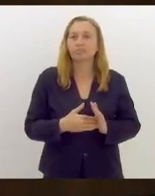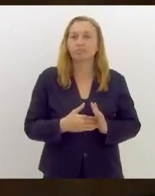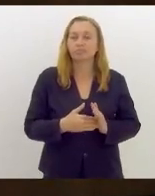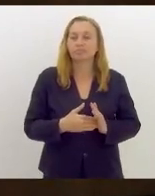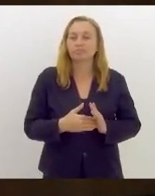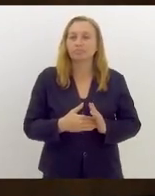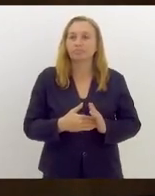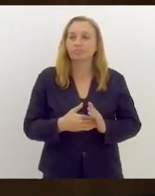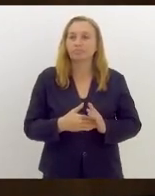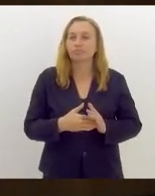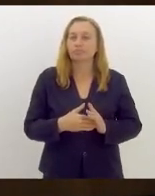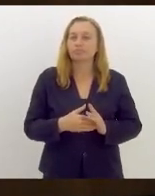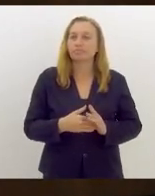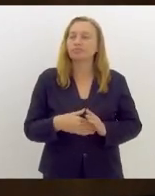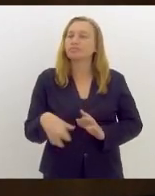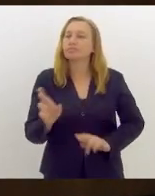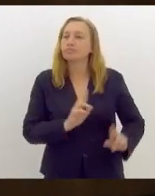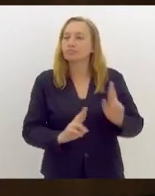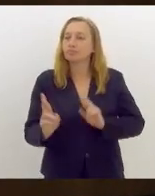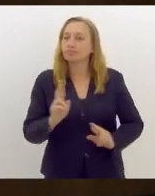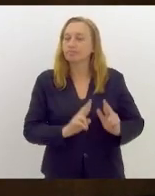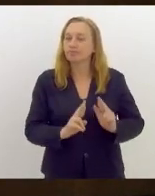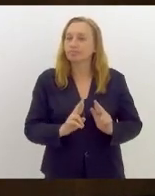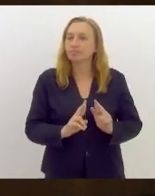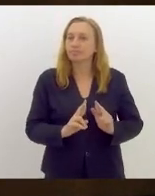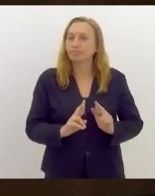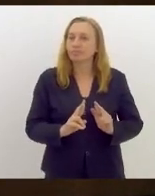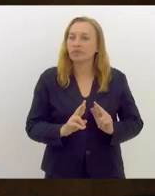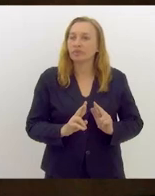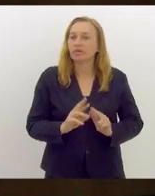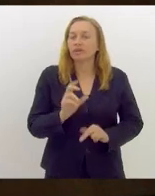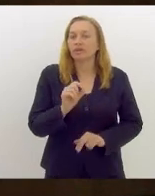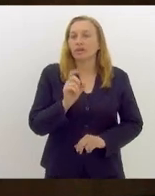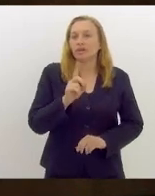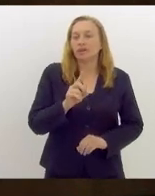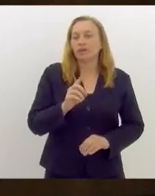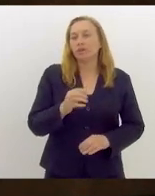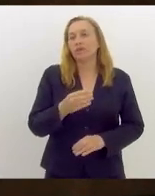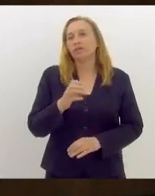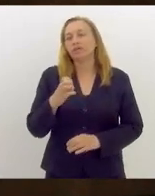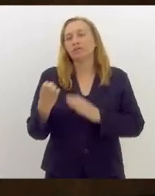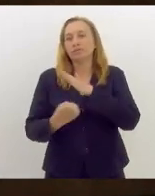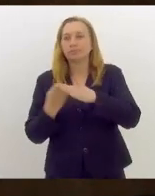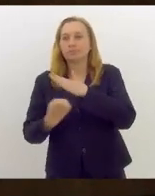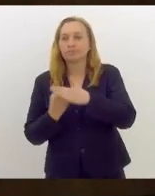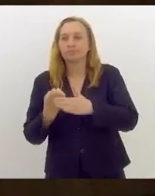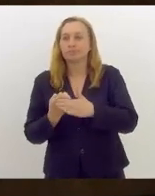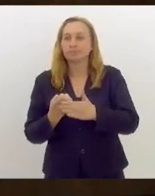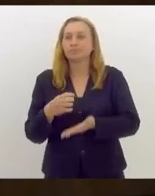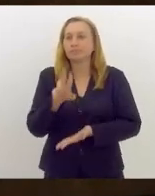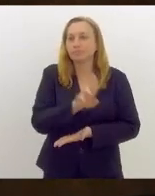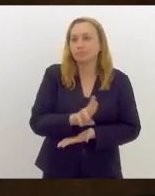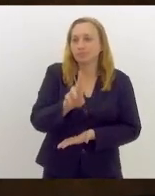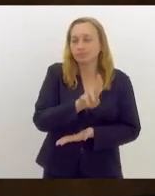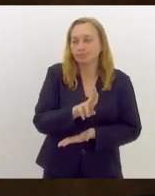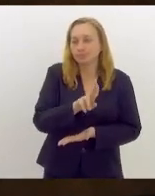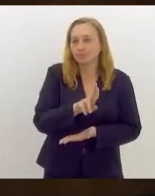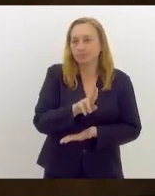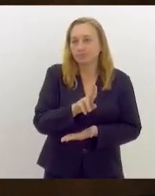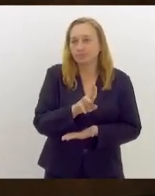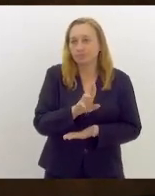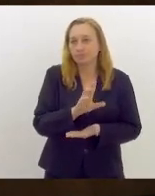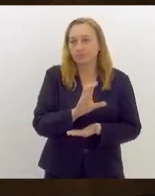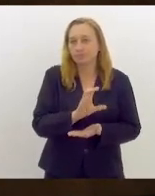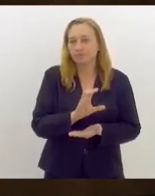em relação as O que as empresas usufrui em termos de benefício